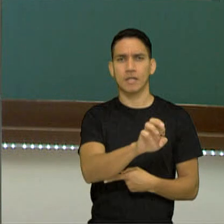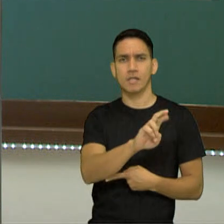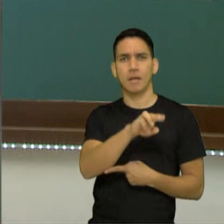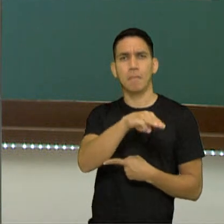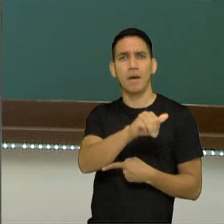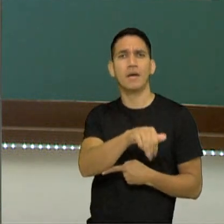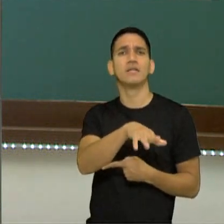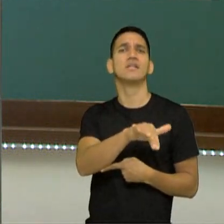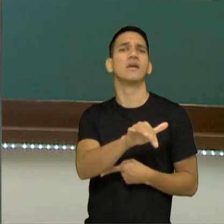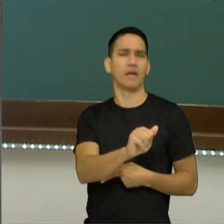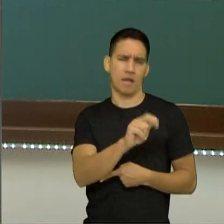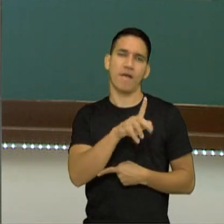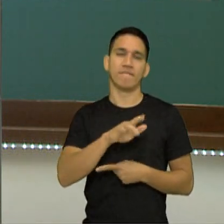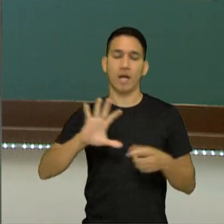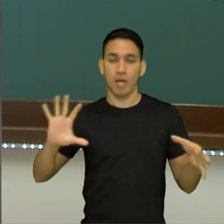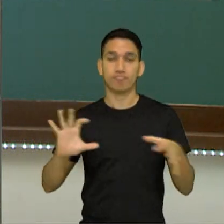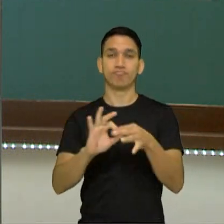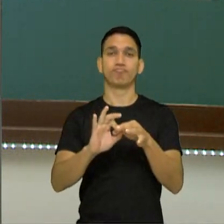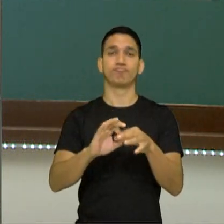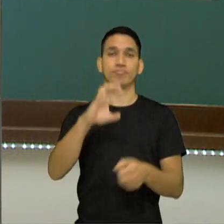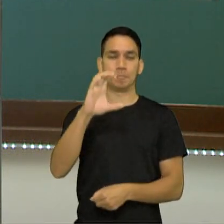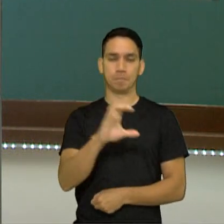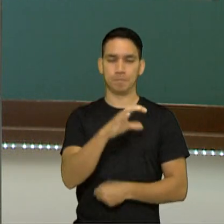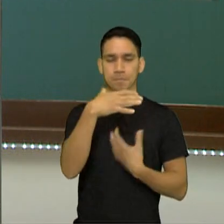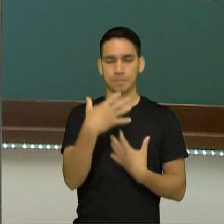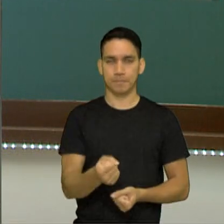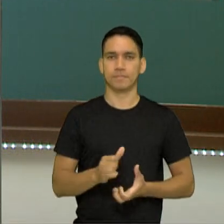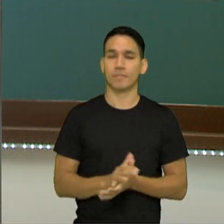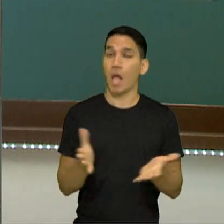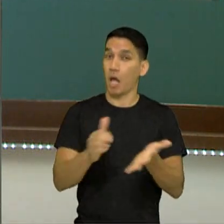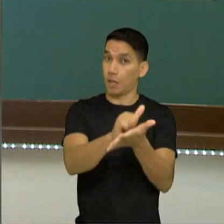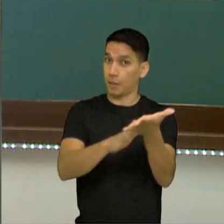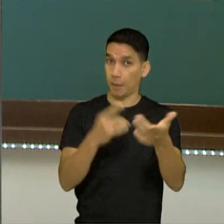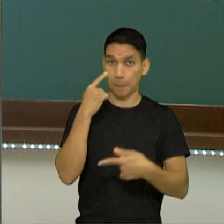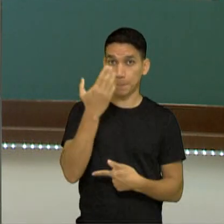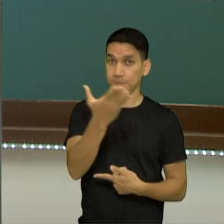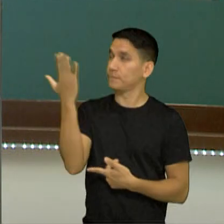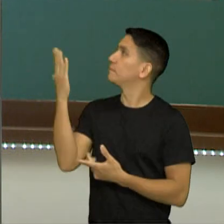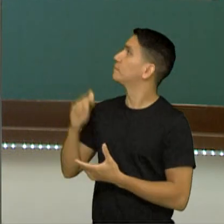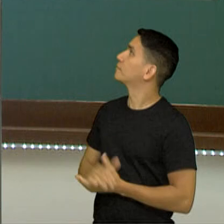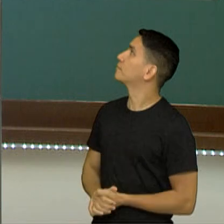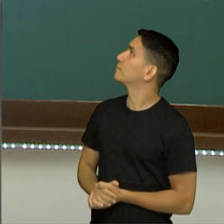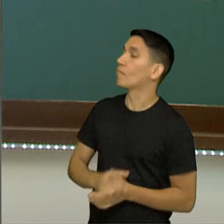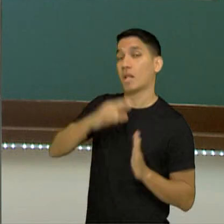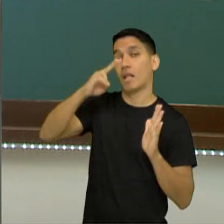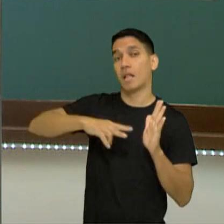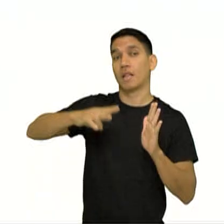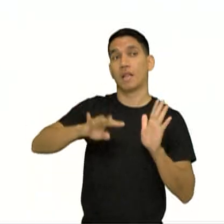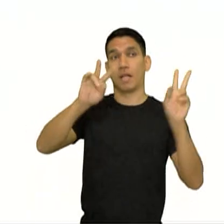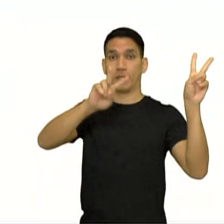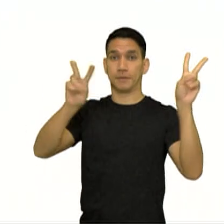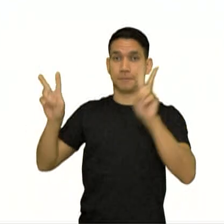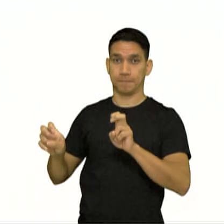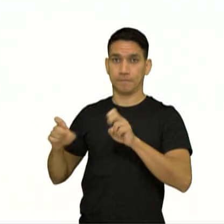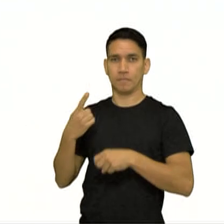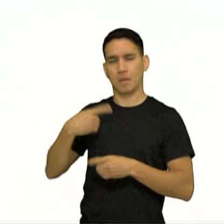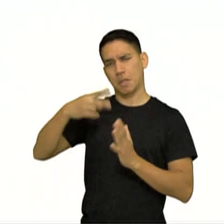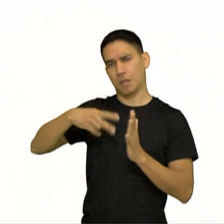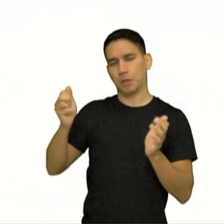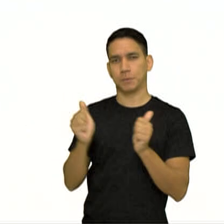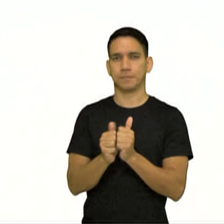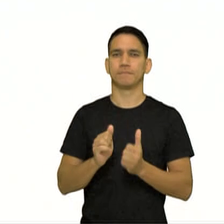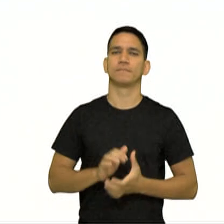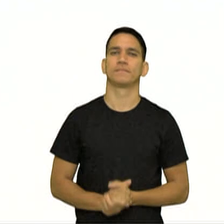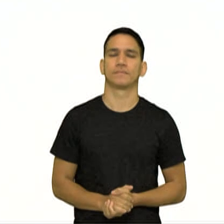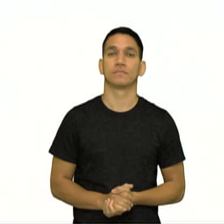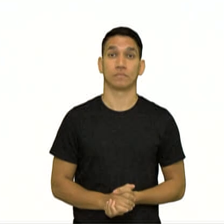cristianismo. E agora eu vou passar uma atividade para vocês. Então, leia o trecho a seguir. Então, vamos ler com o professor.